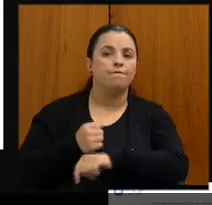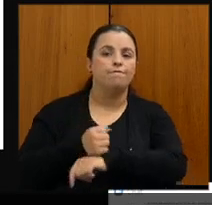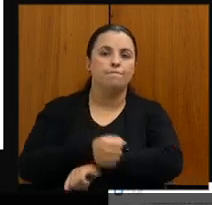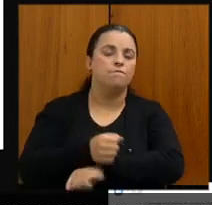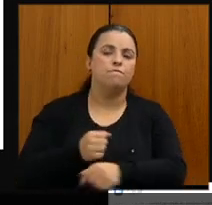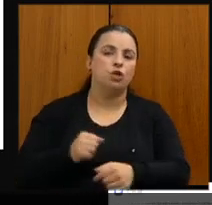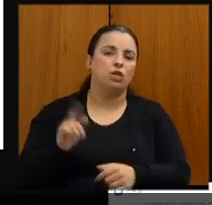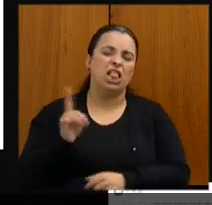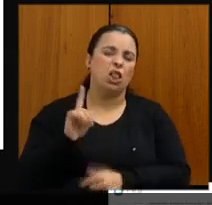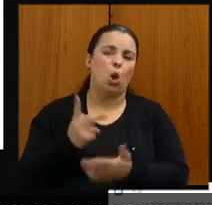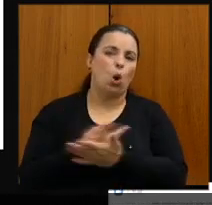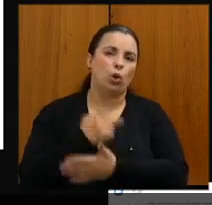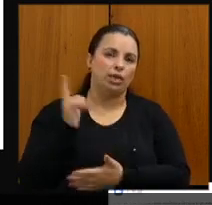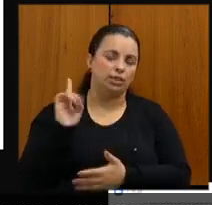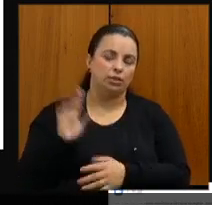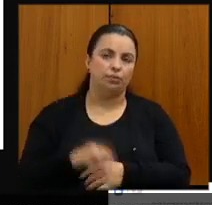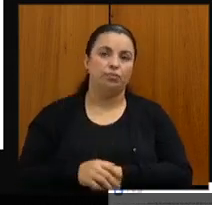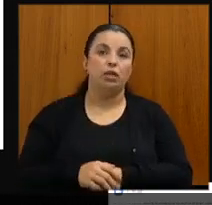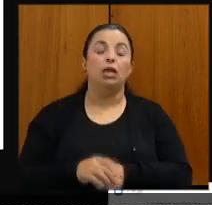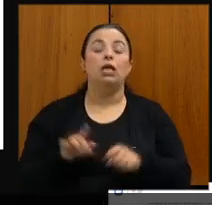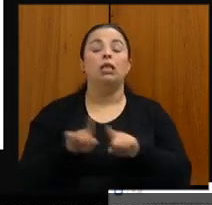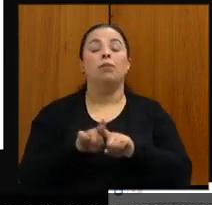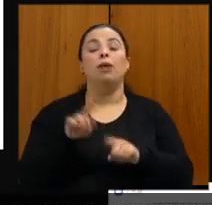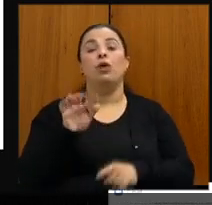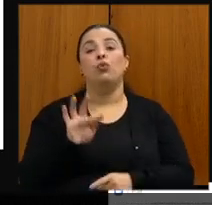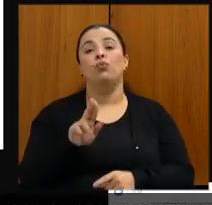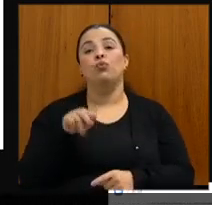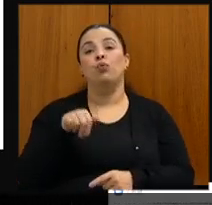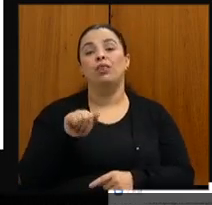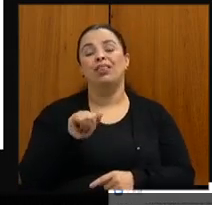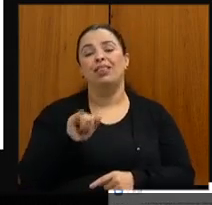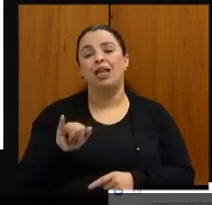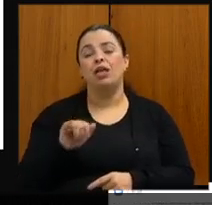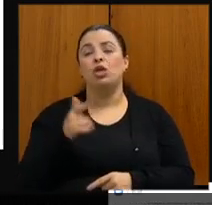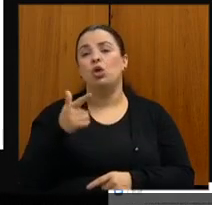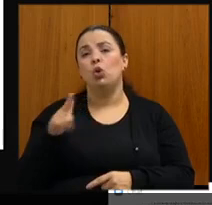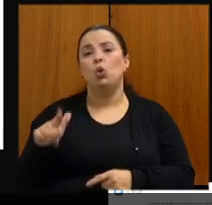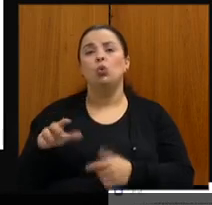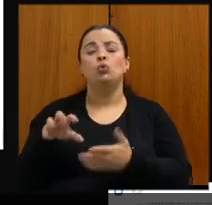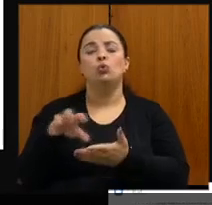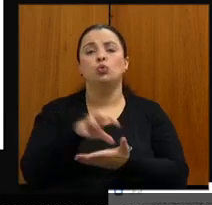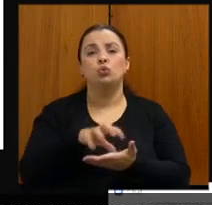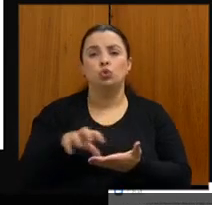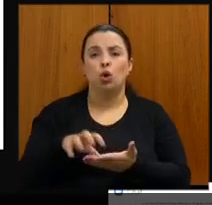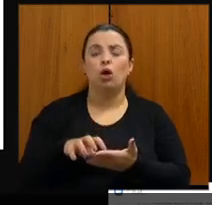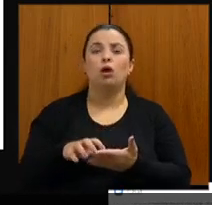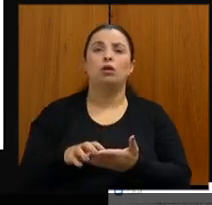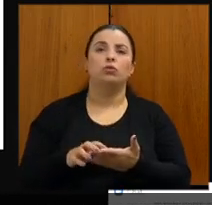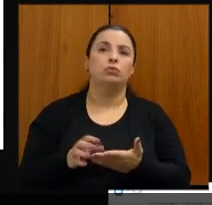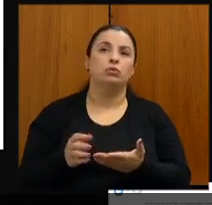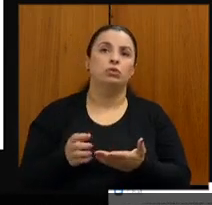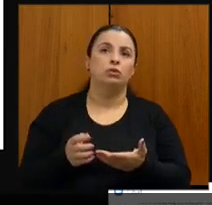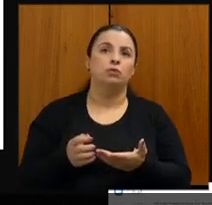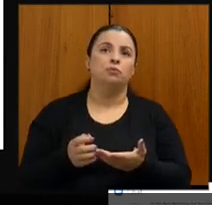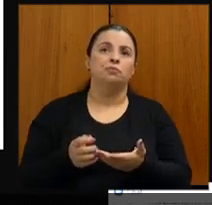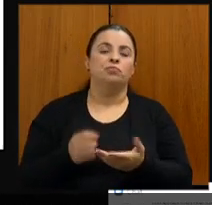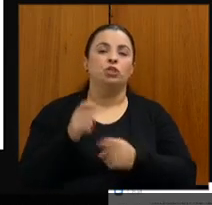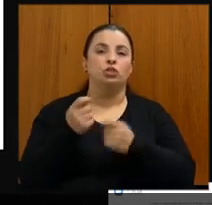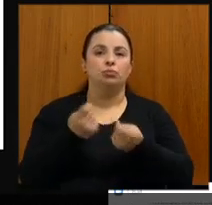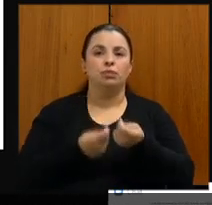outros órgãos da administração pública federal estadual ou municipal o próximo por